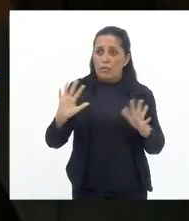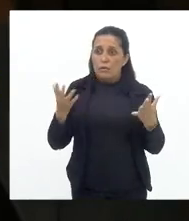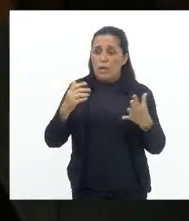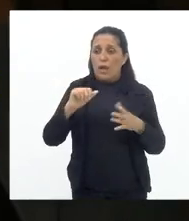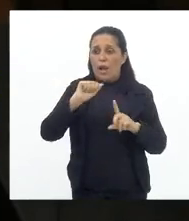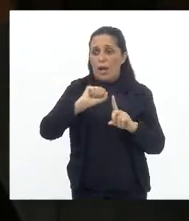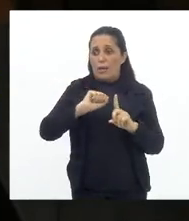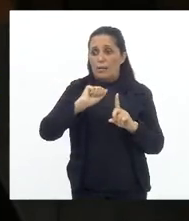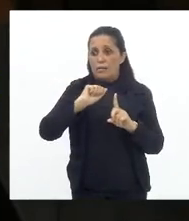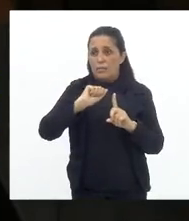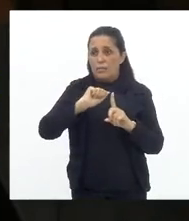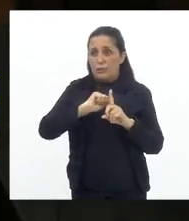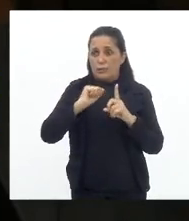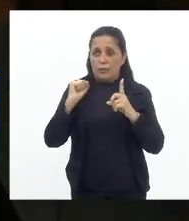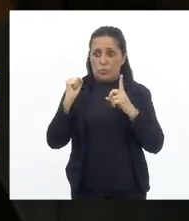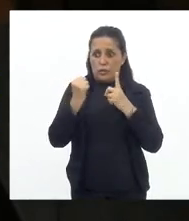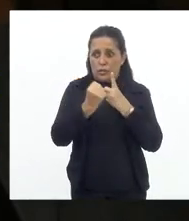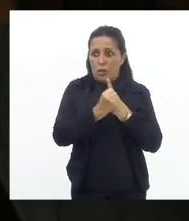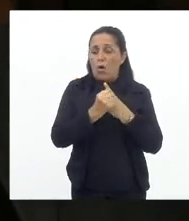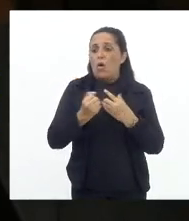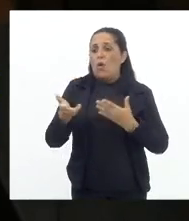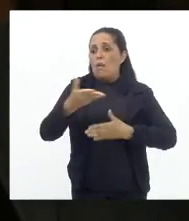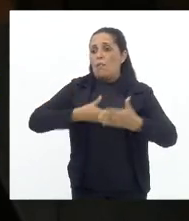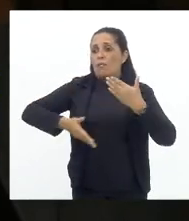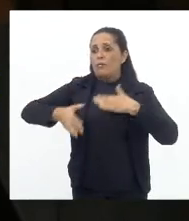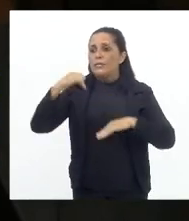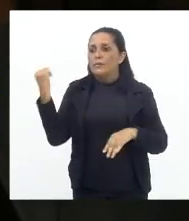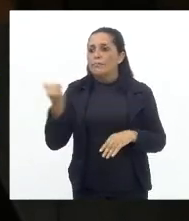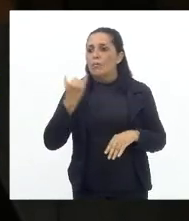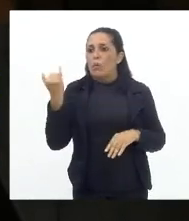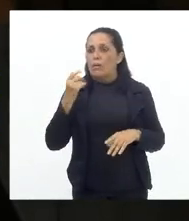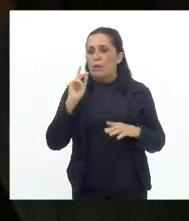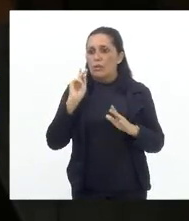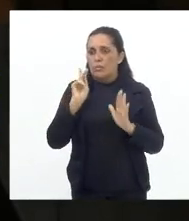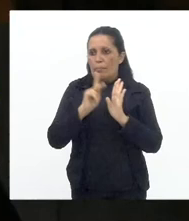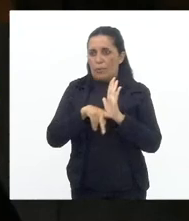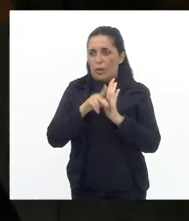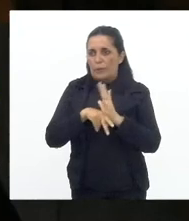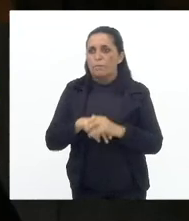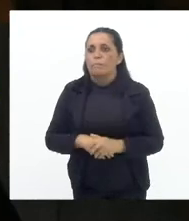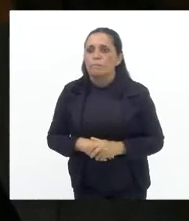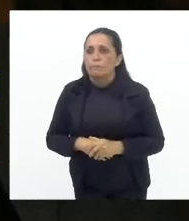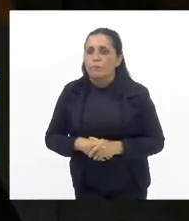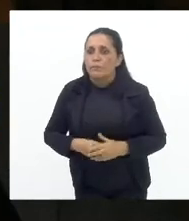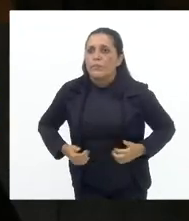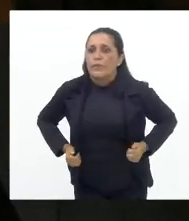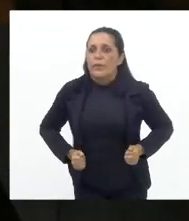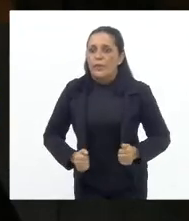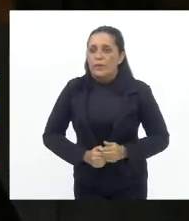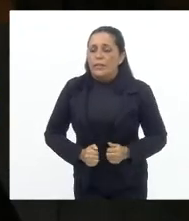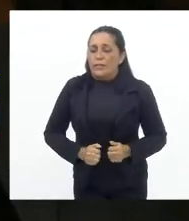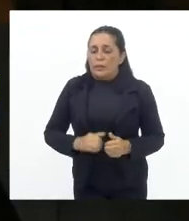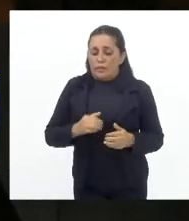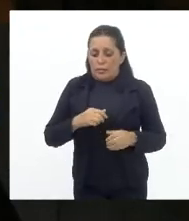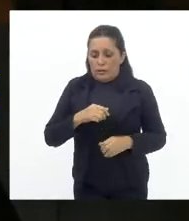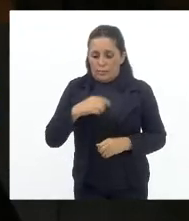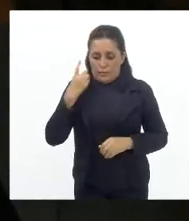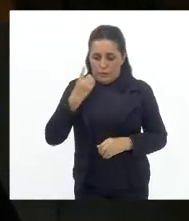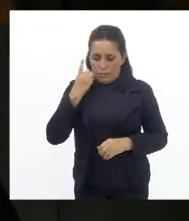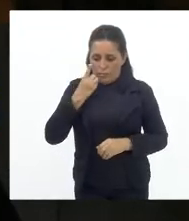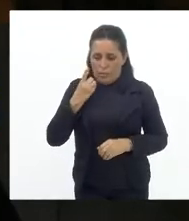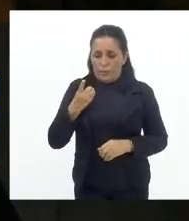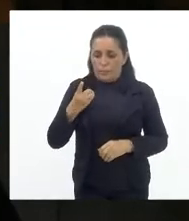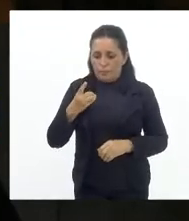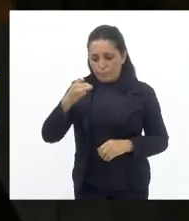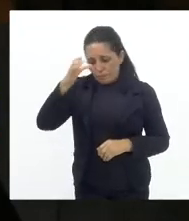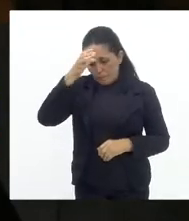social envolvida envolvida desse importante é projeto e deputada te ajudou a partir daí eu queria ter tomar um